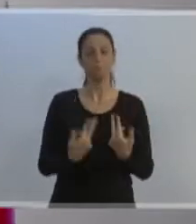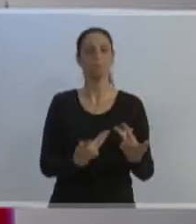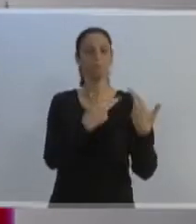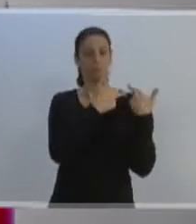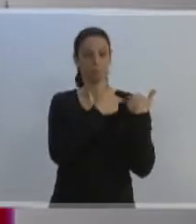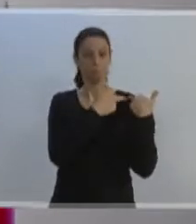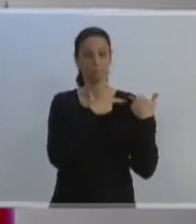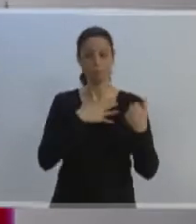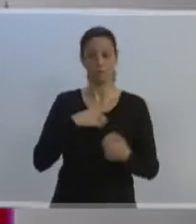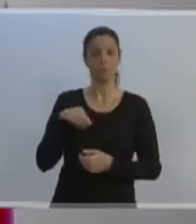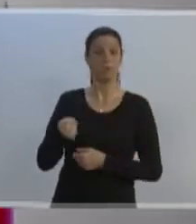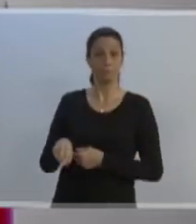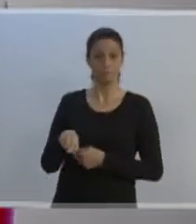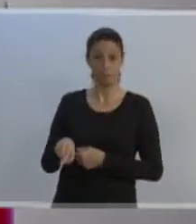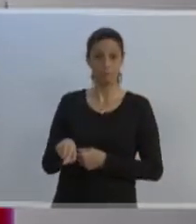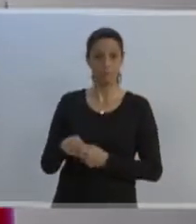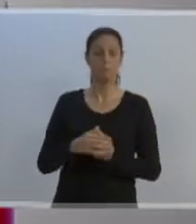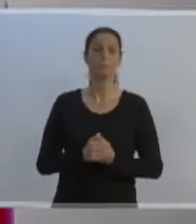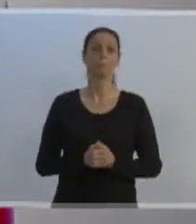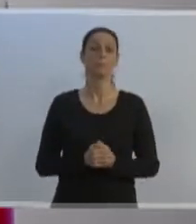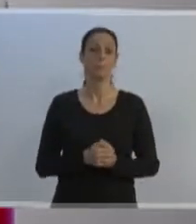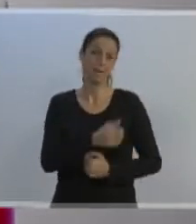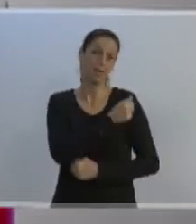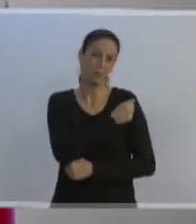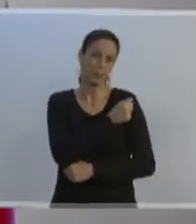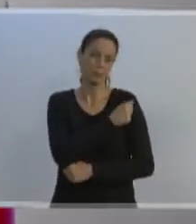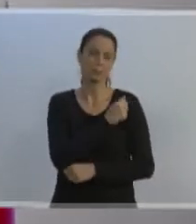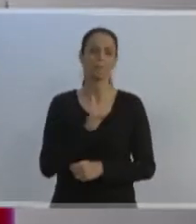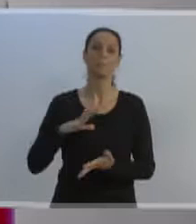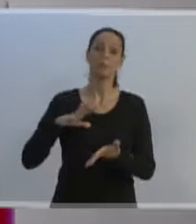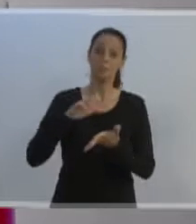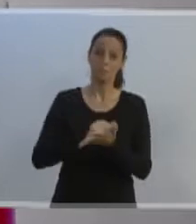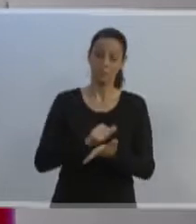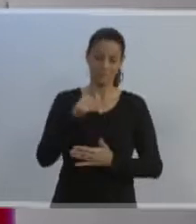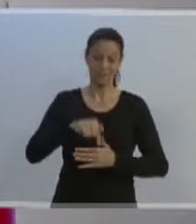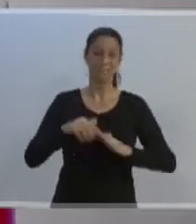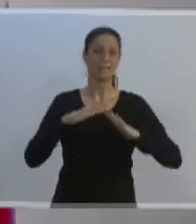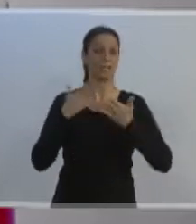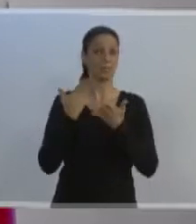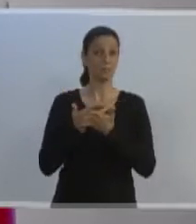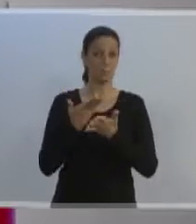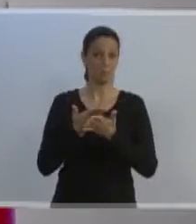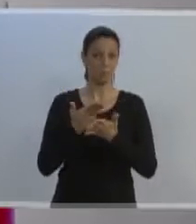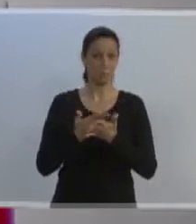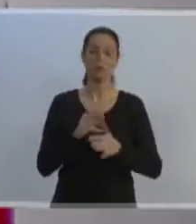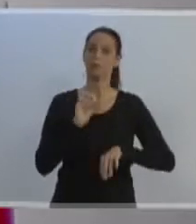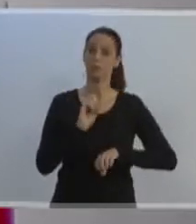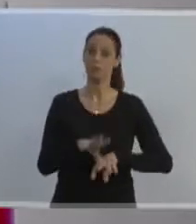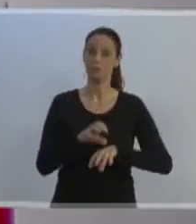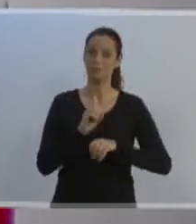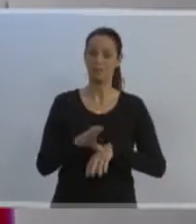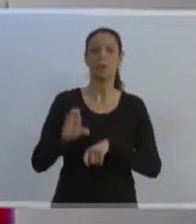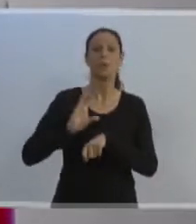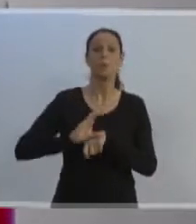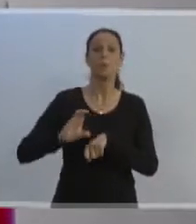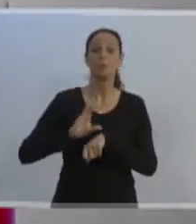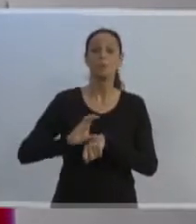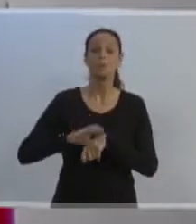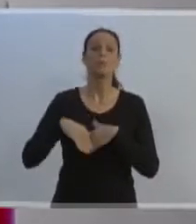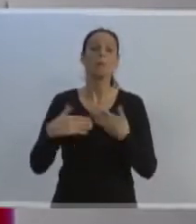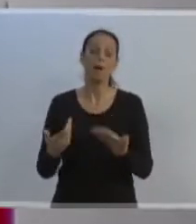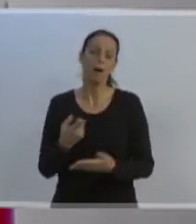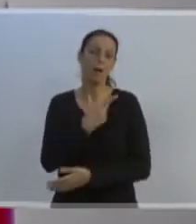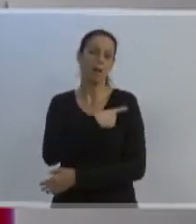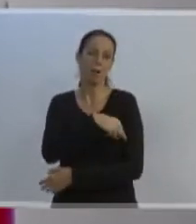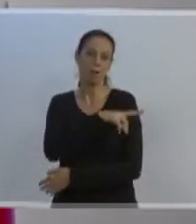responsável legal pelo aluno ou aluna tal, matriculado nessa ilustre instituição de ensino, cursando a série